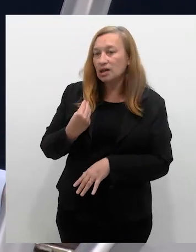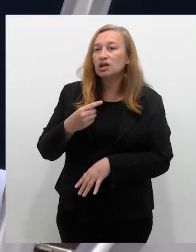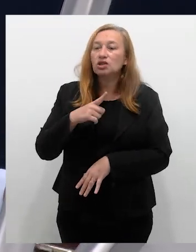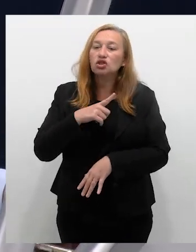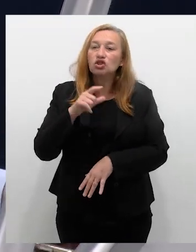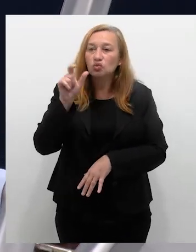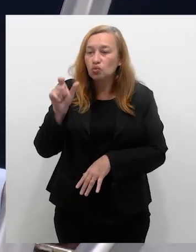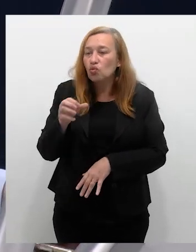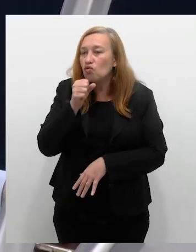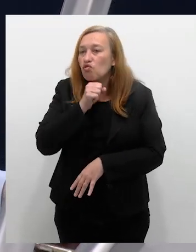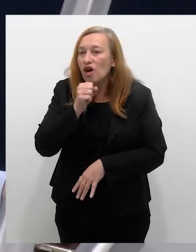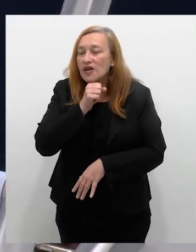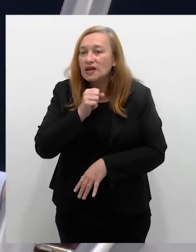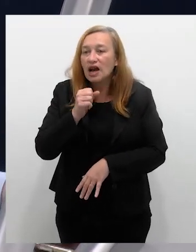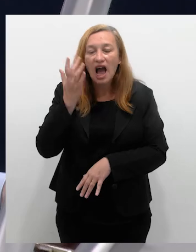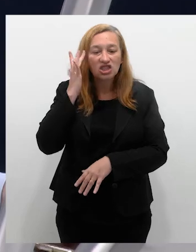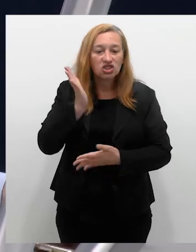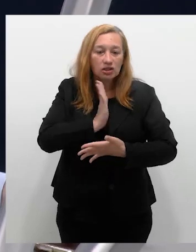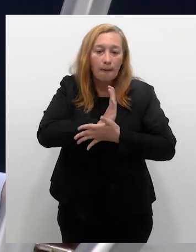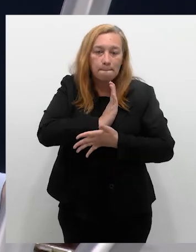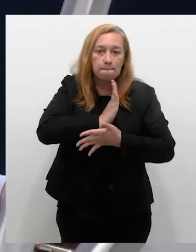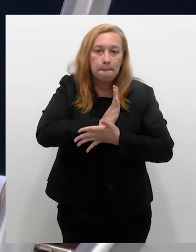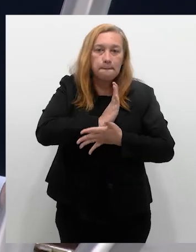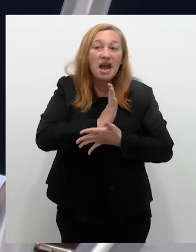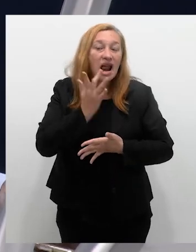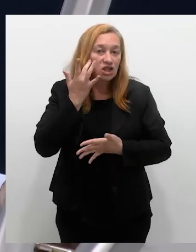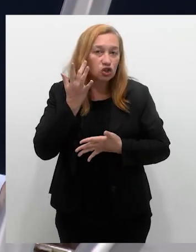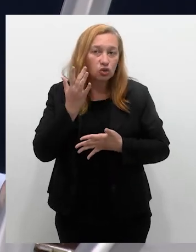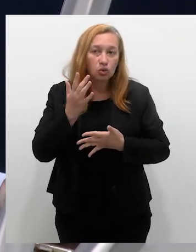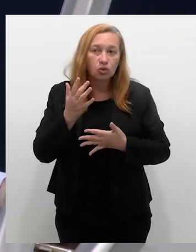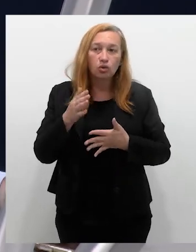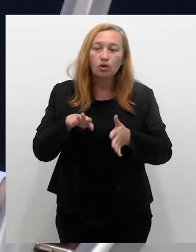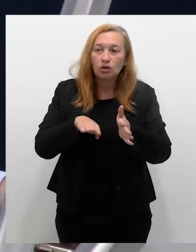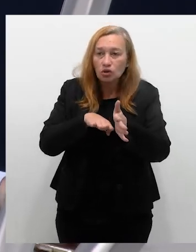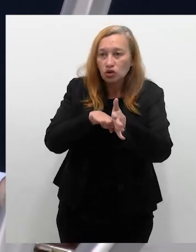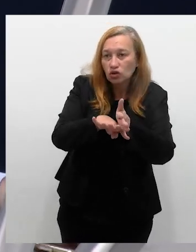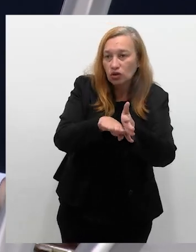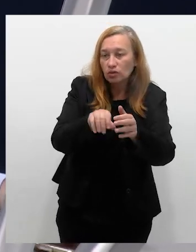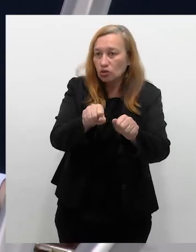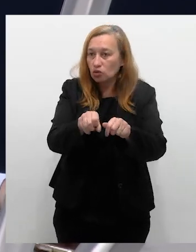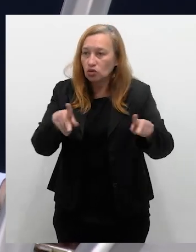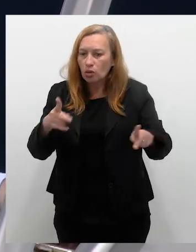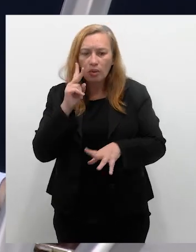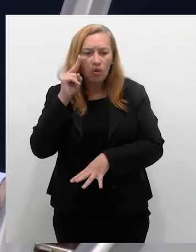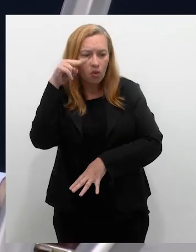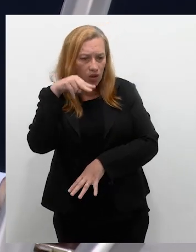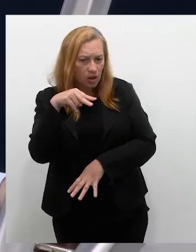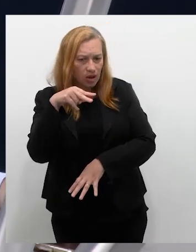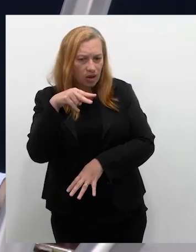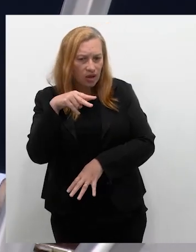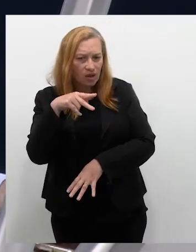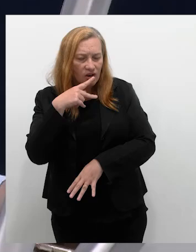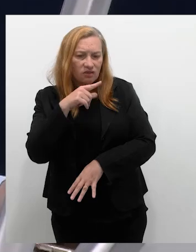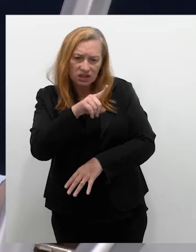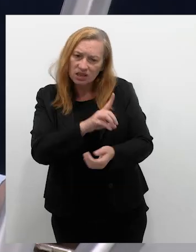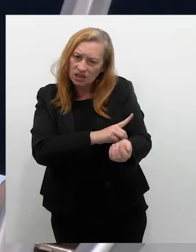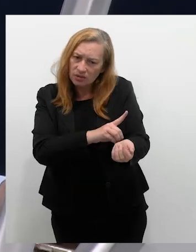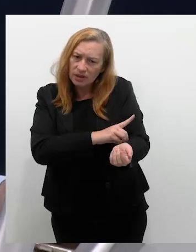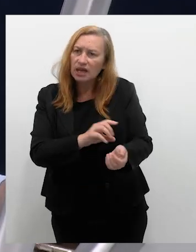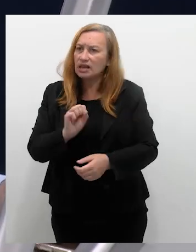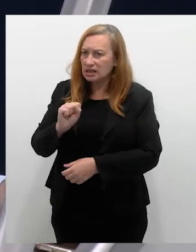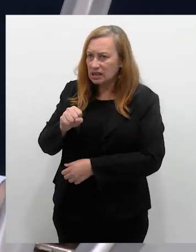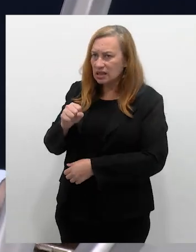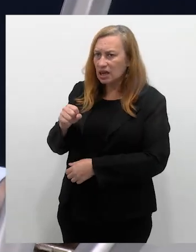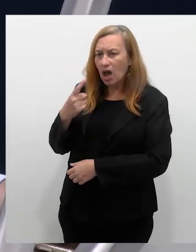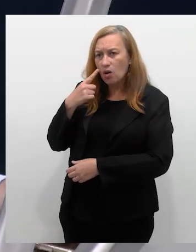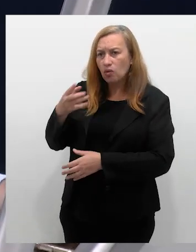vez. Uau. Tinha um senhor achando que estava infartando num estacionamento de um shopping. E eu olhei, falei para ele, você é diabético?